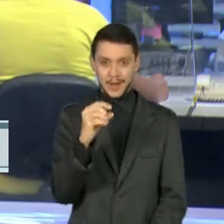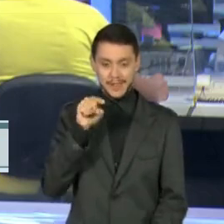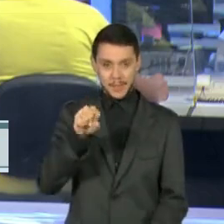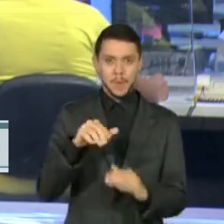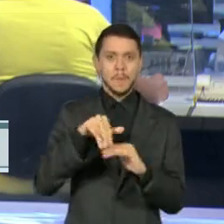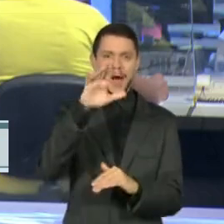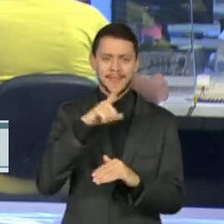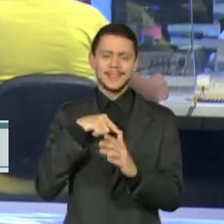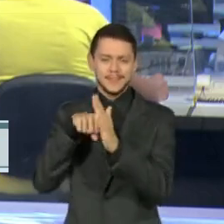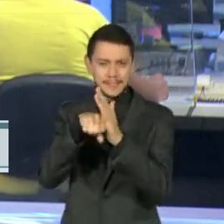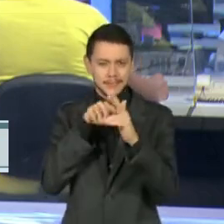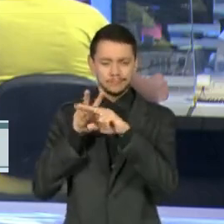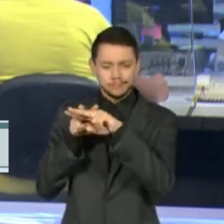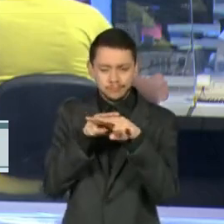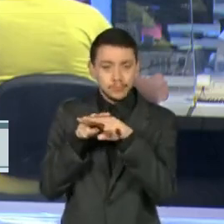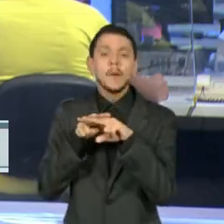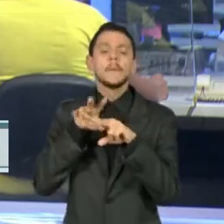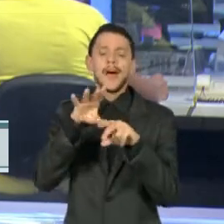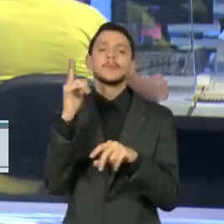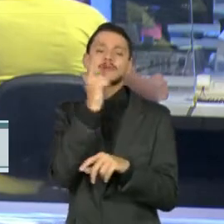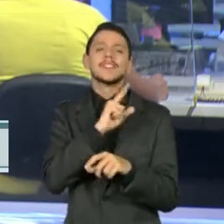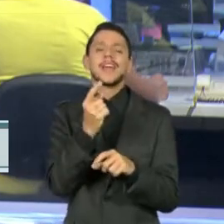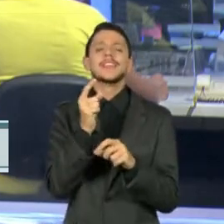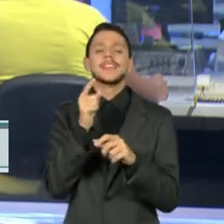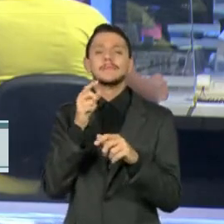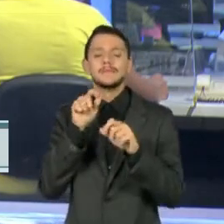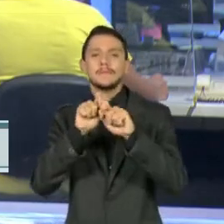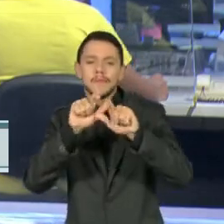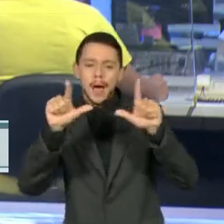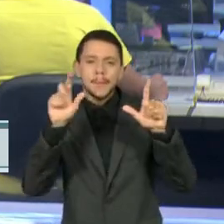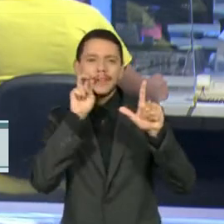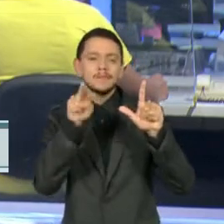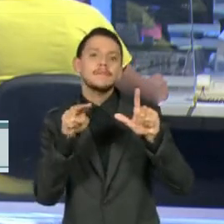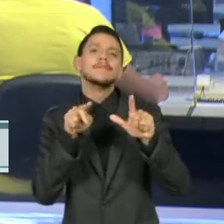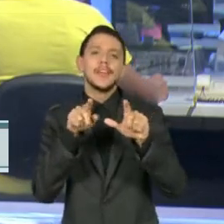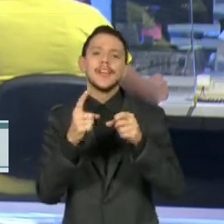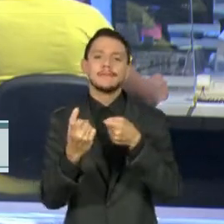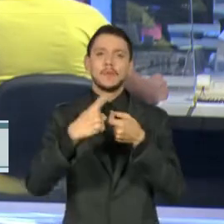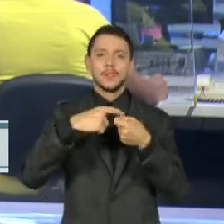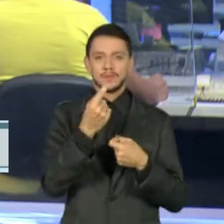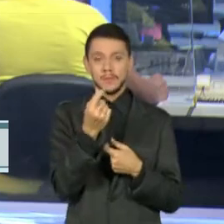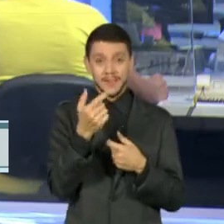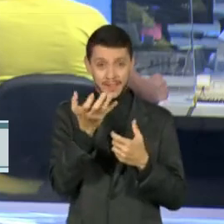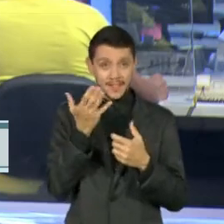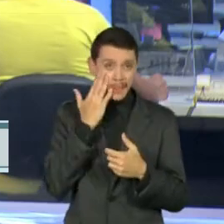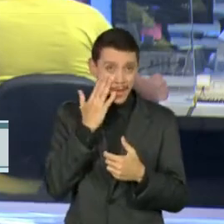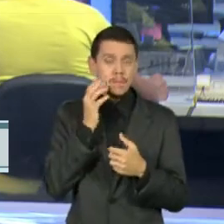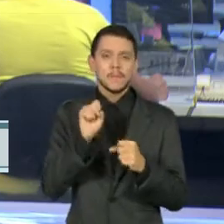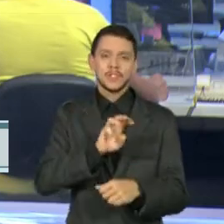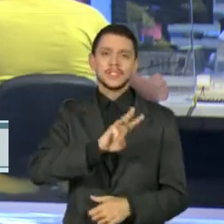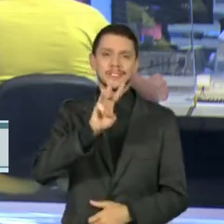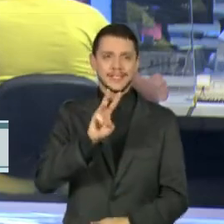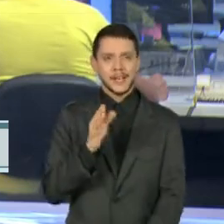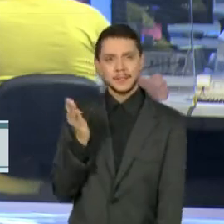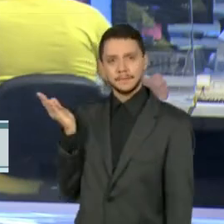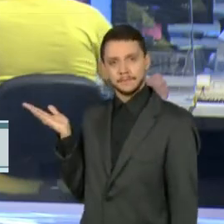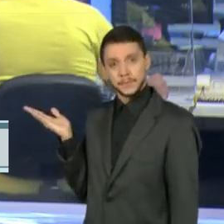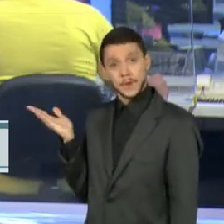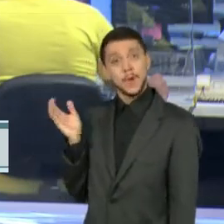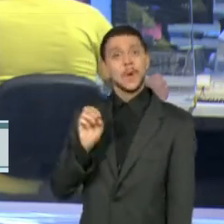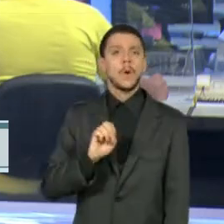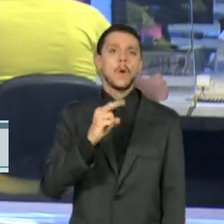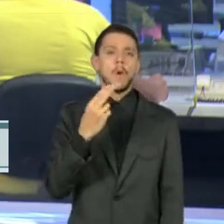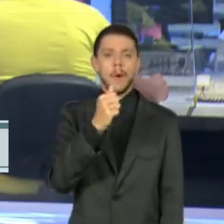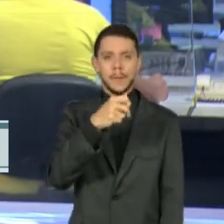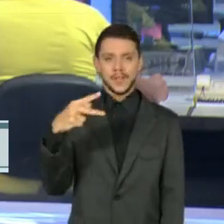e terão acesso as restituições para conferir os critérios de consulta Acesse o site da Receita Federal ou baixe o aplicativo